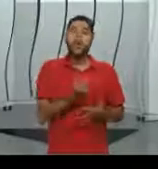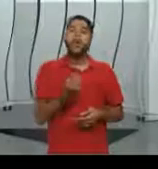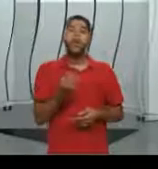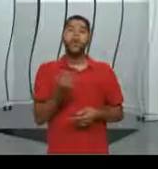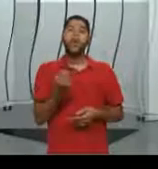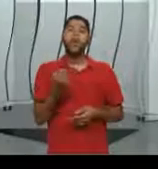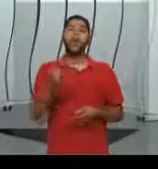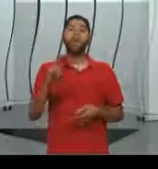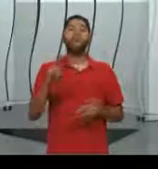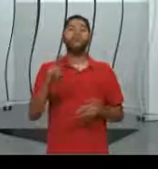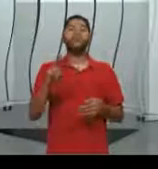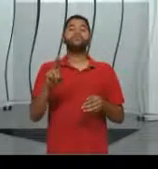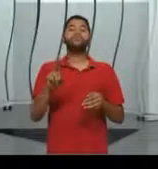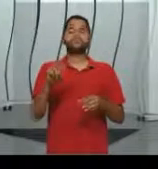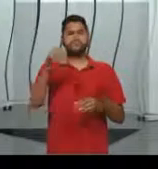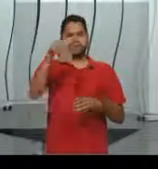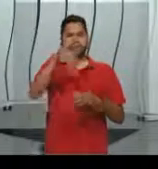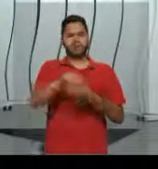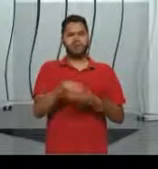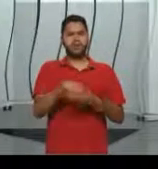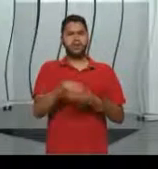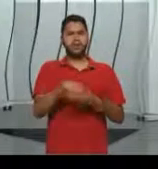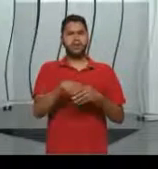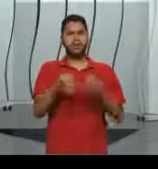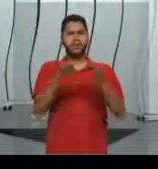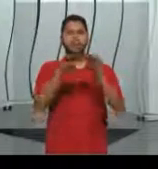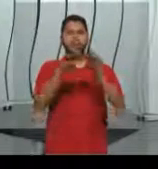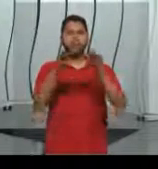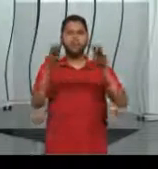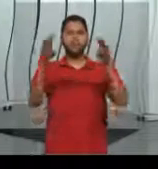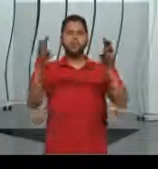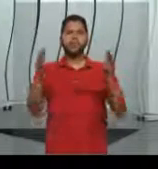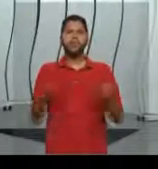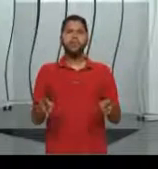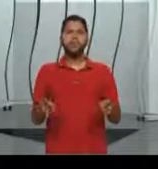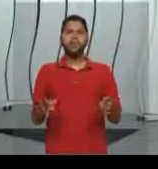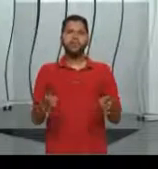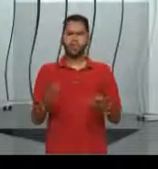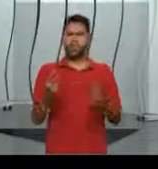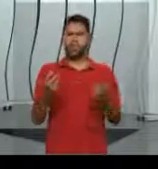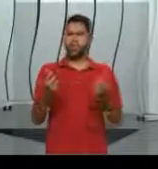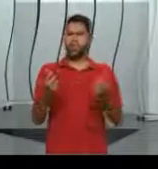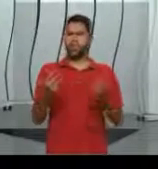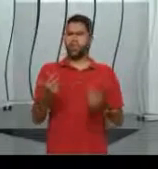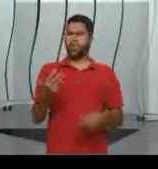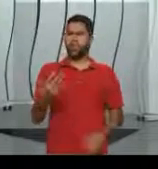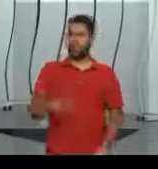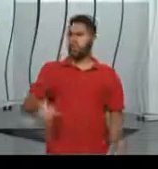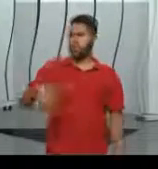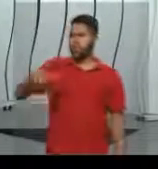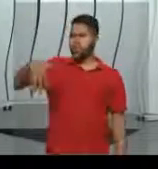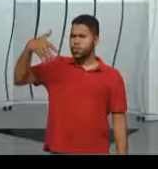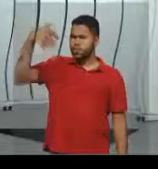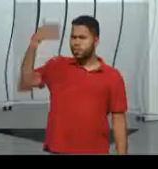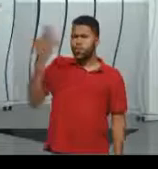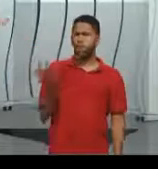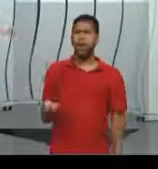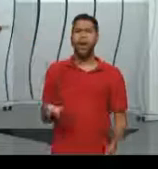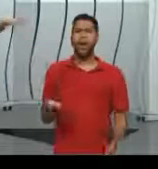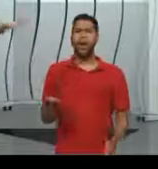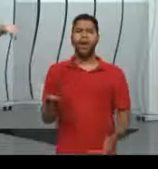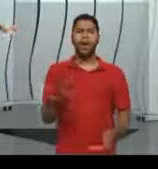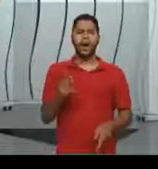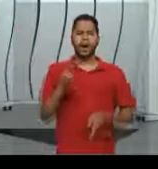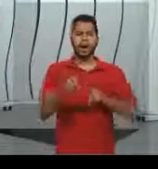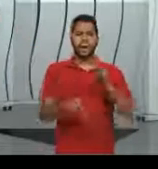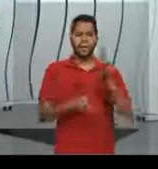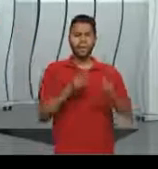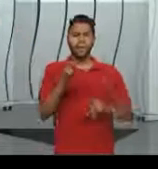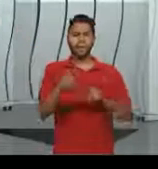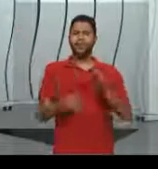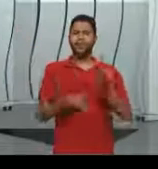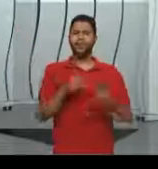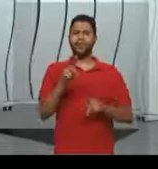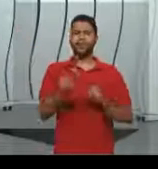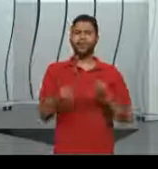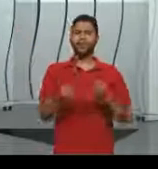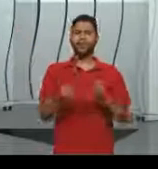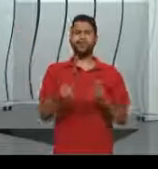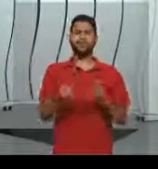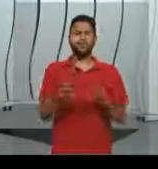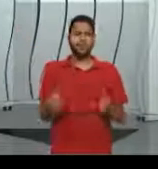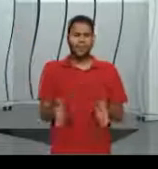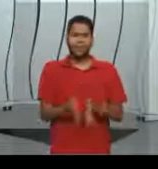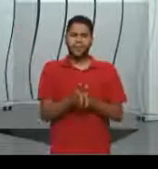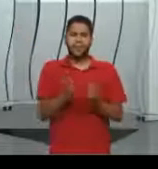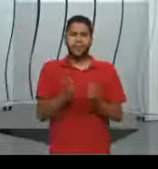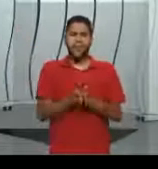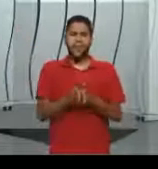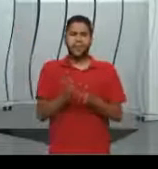ficar lá dentro do museu com valores altíssimos, onde a população mais carente não